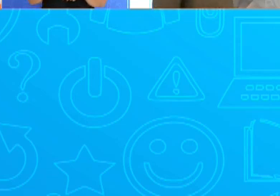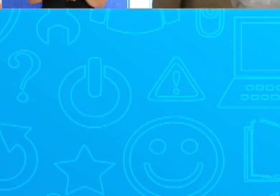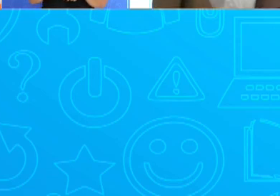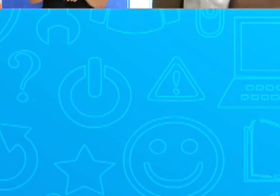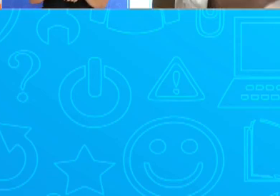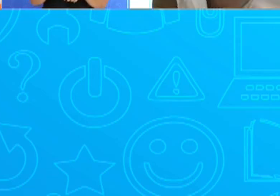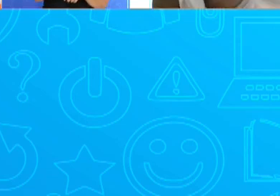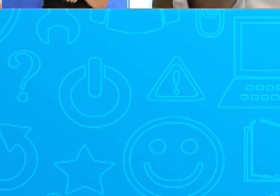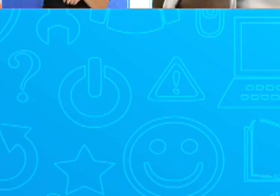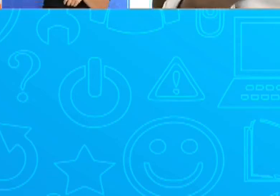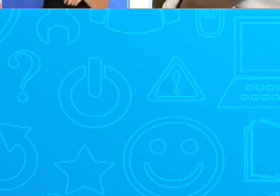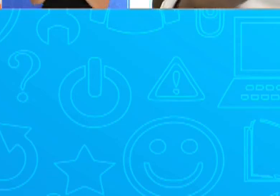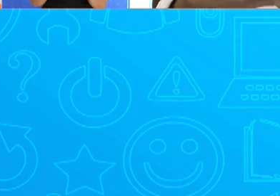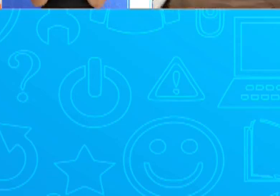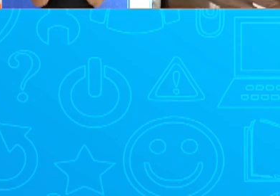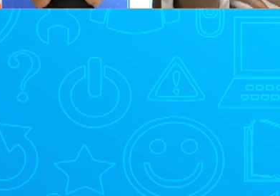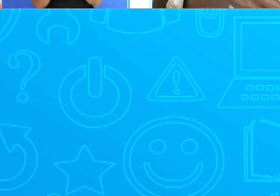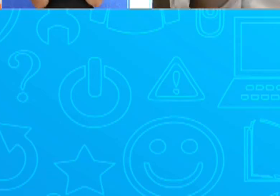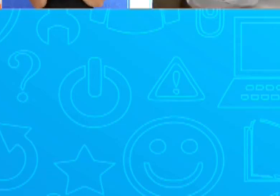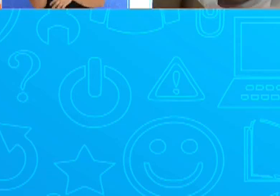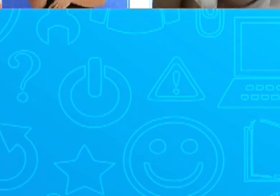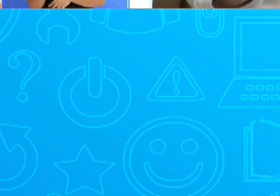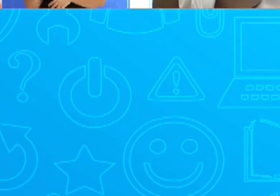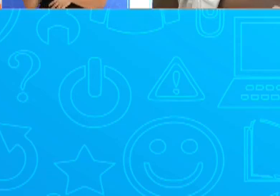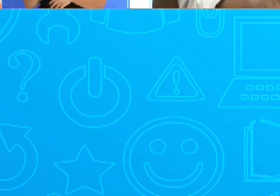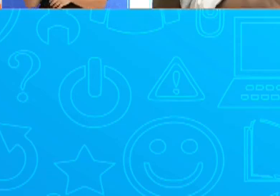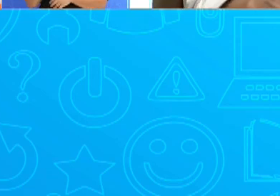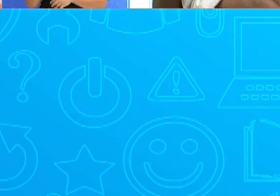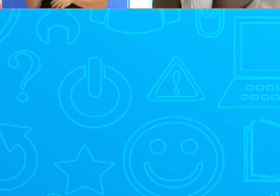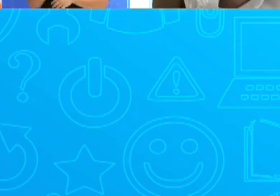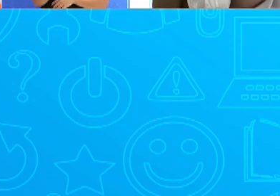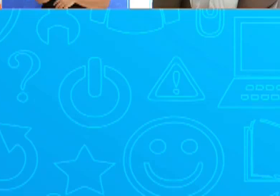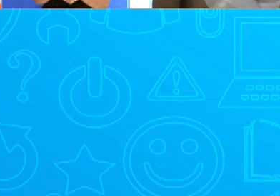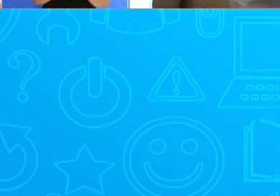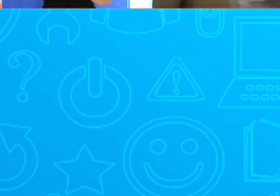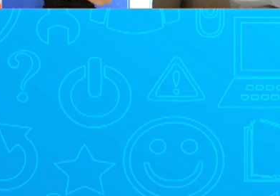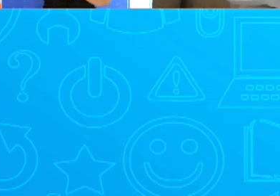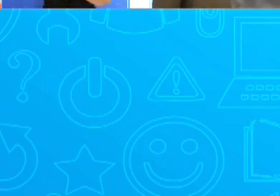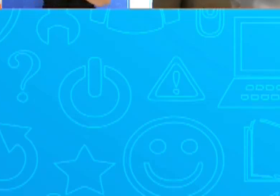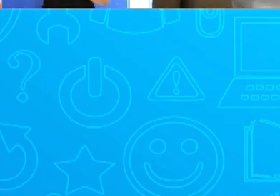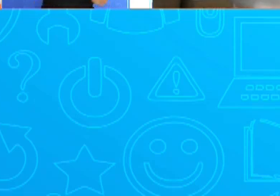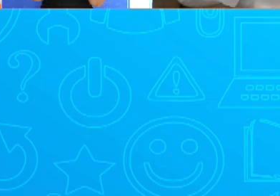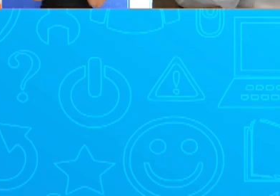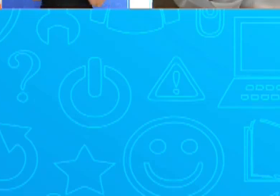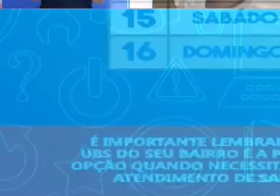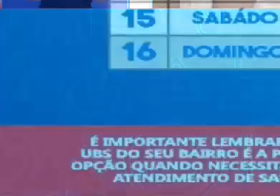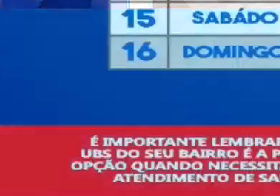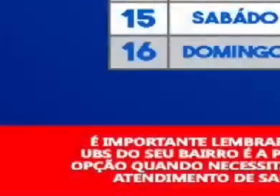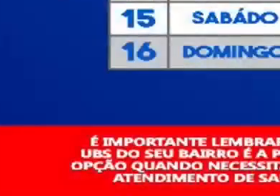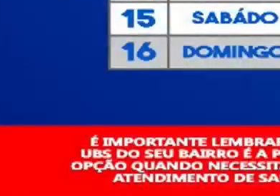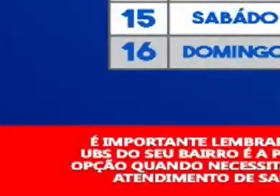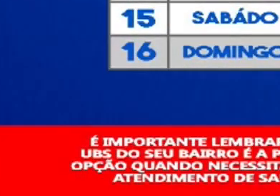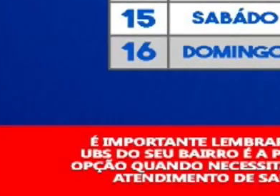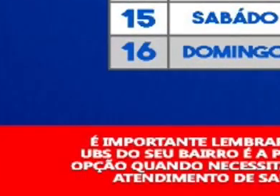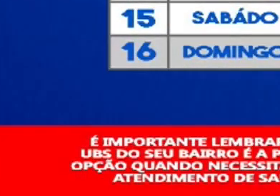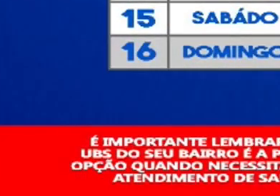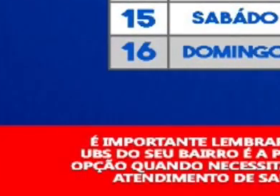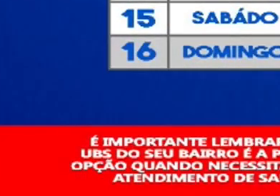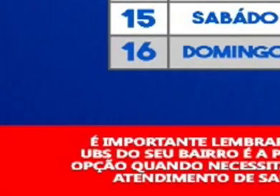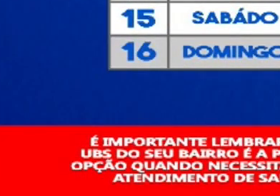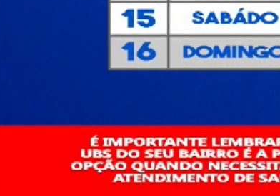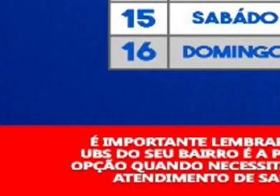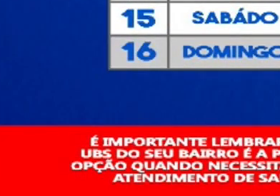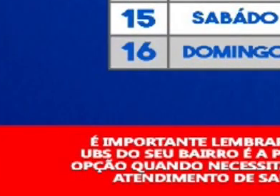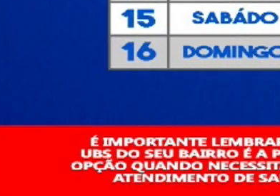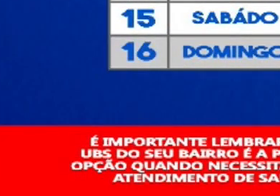questão familiar, por uma questão de uma viagem, de uma especialização, ele pode não estar presente naquele dia. Mas ele vai avisar e vai